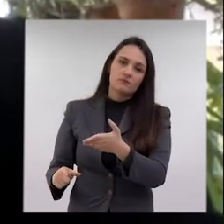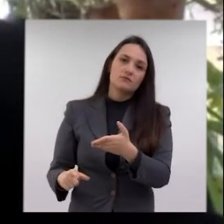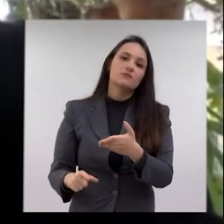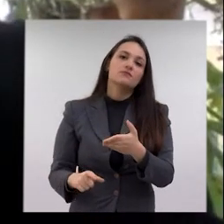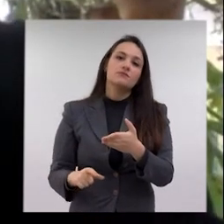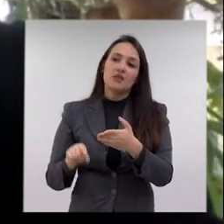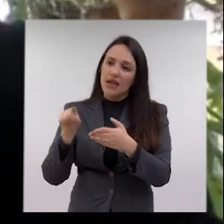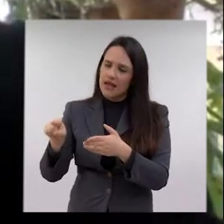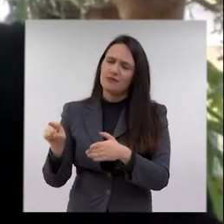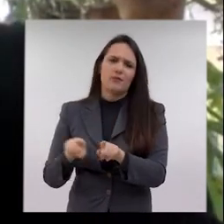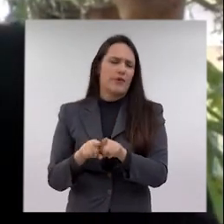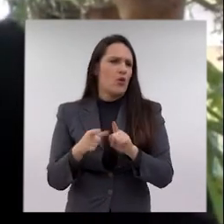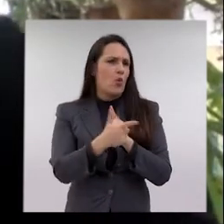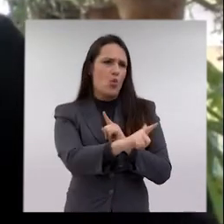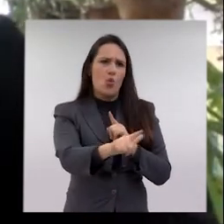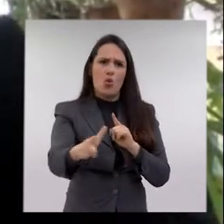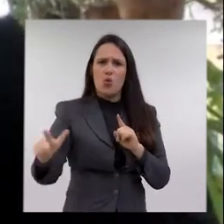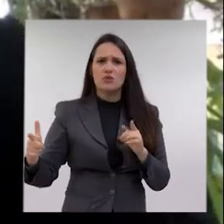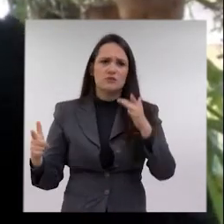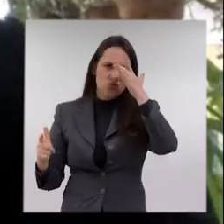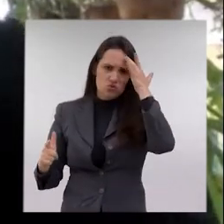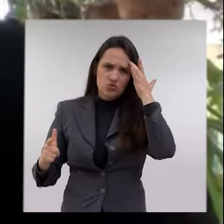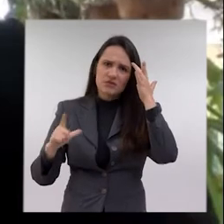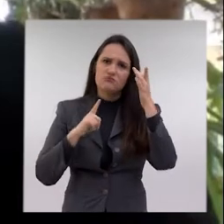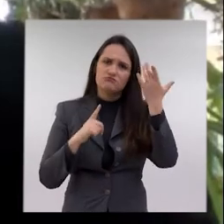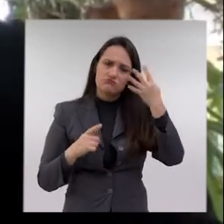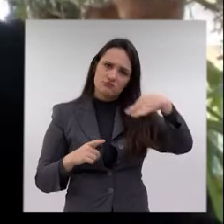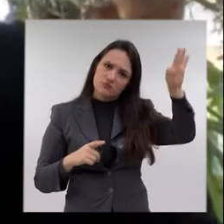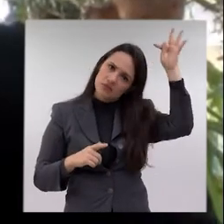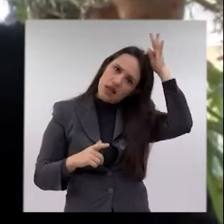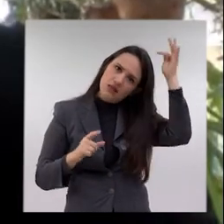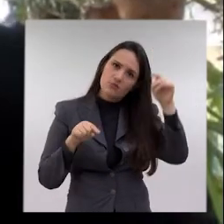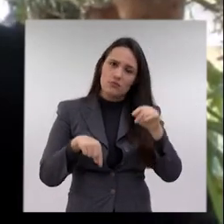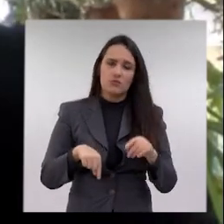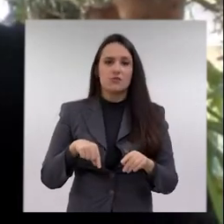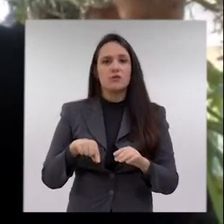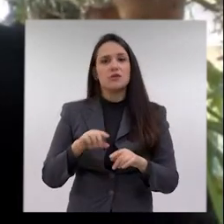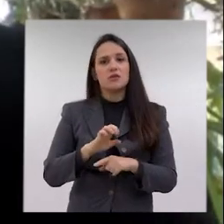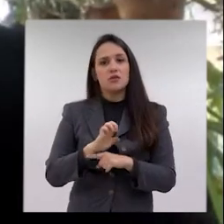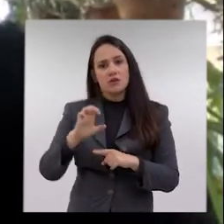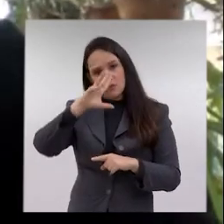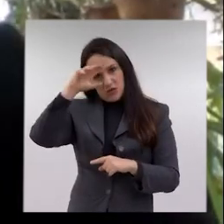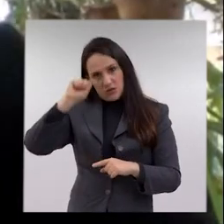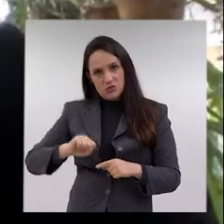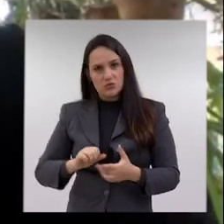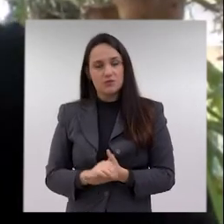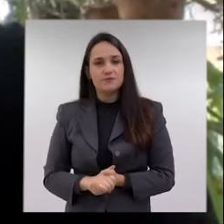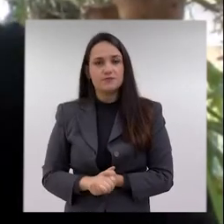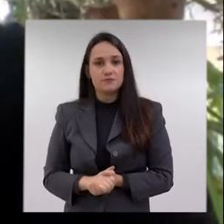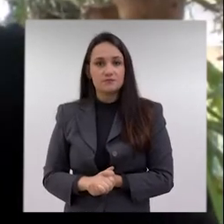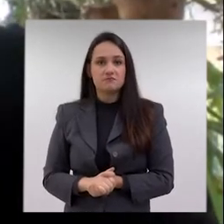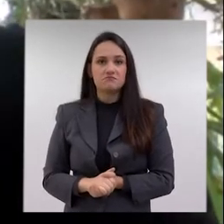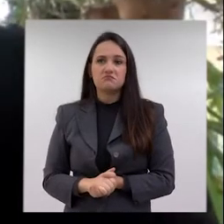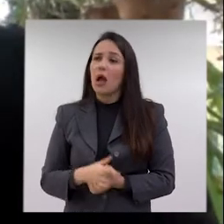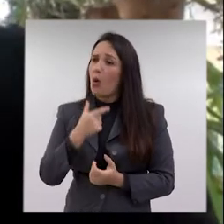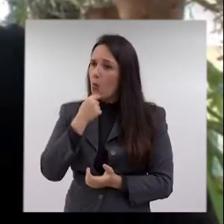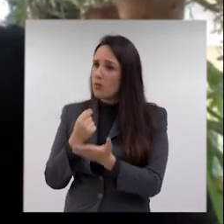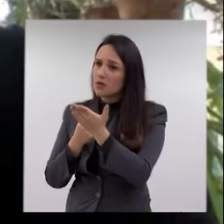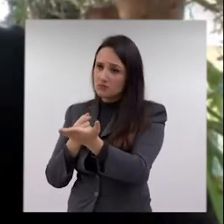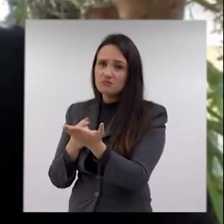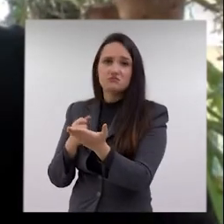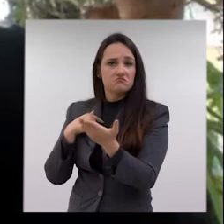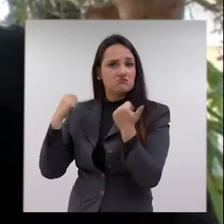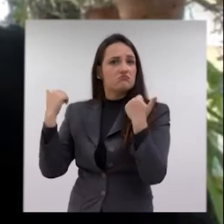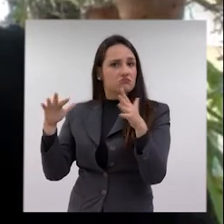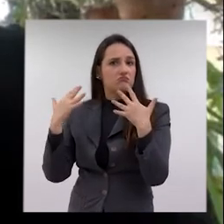outros homenageados, a gente faz os grandes talentos do nosso estado e do Mato Grosso do Sul, em especial um grande